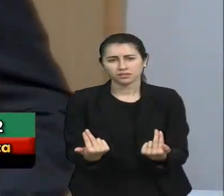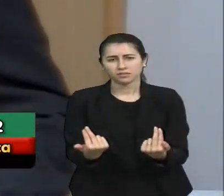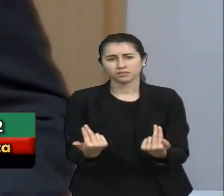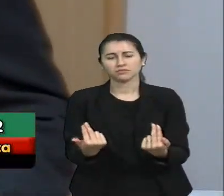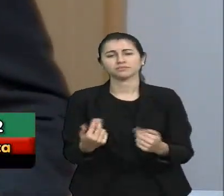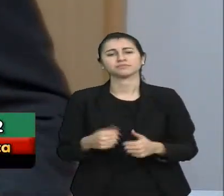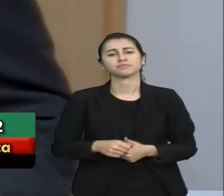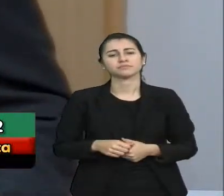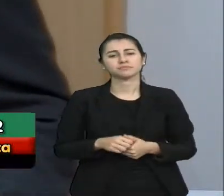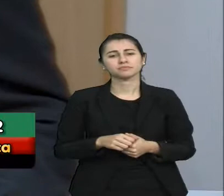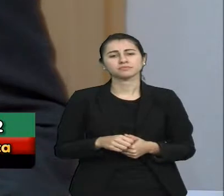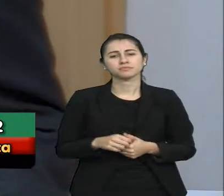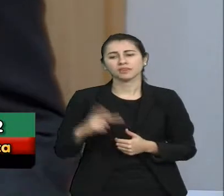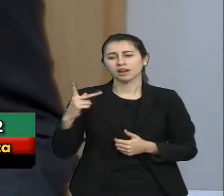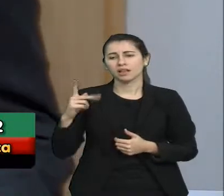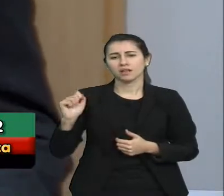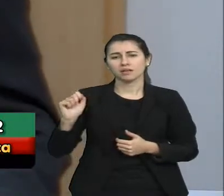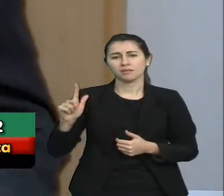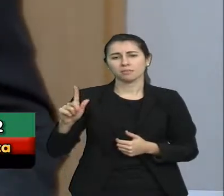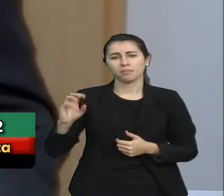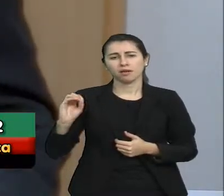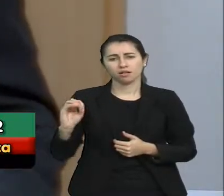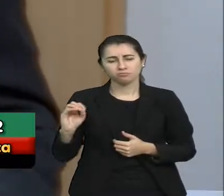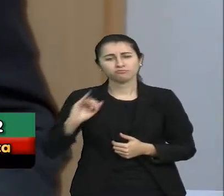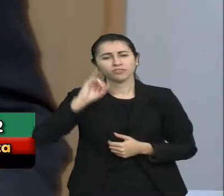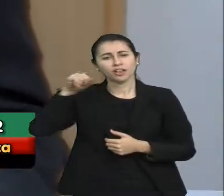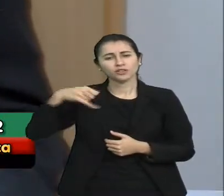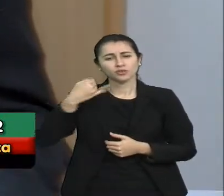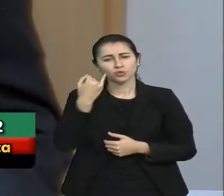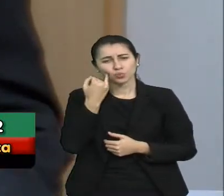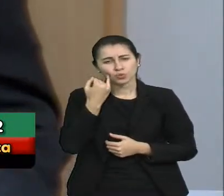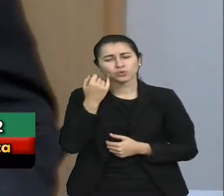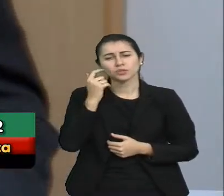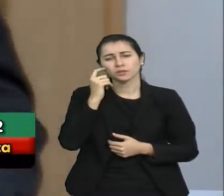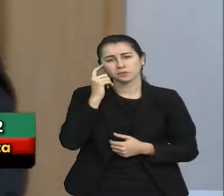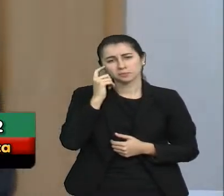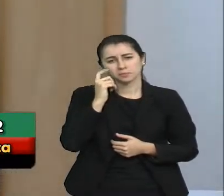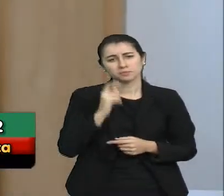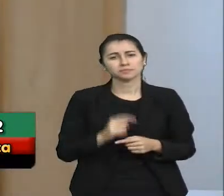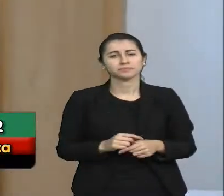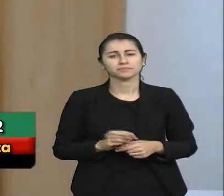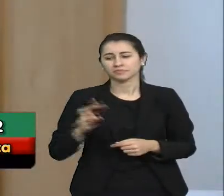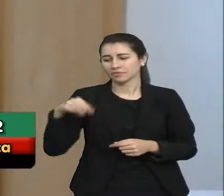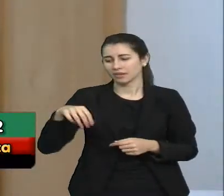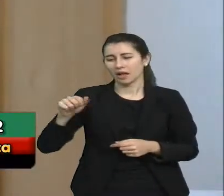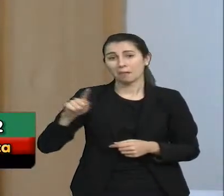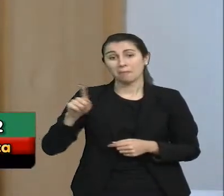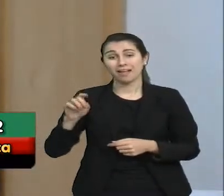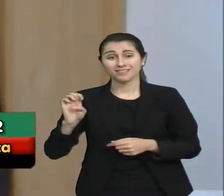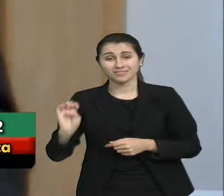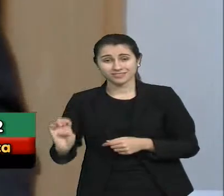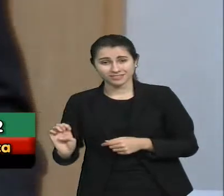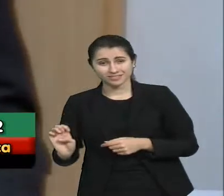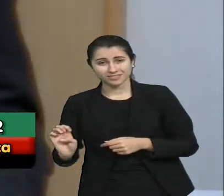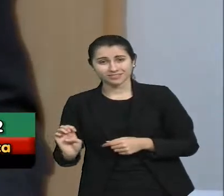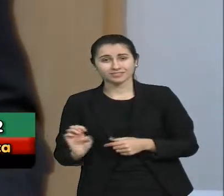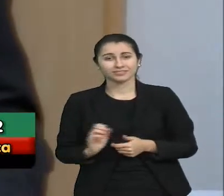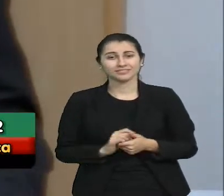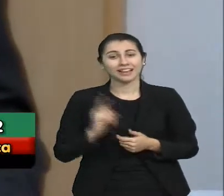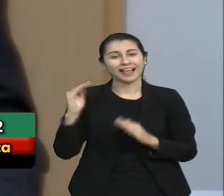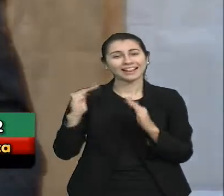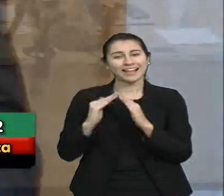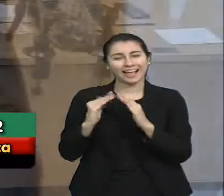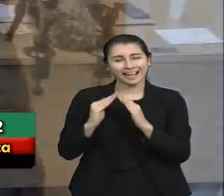Paulo, bom te rever. Muito bom. Vereadora Juliana. Mazé, que eu também lembro lá da casa de